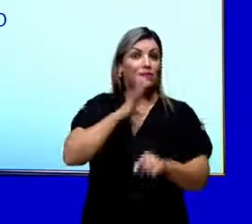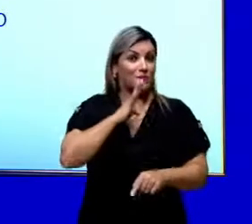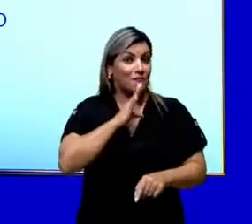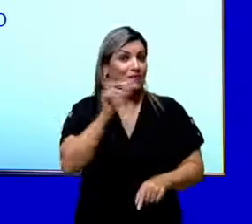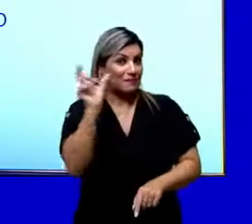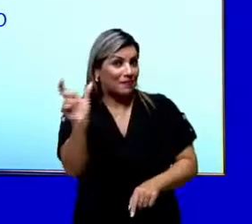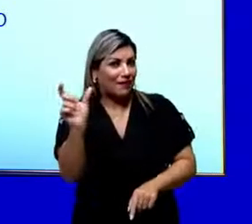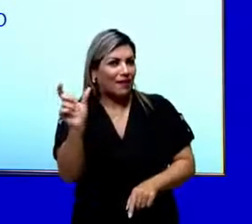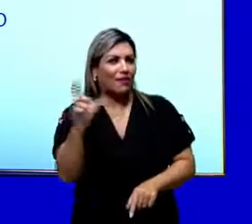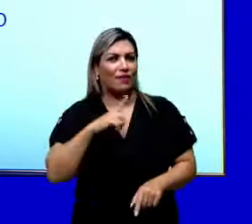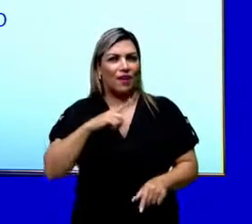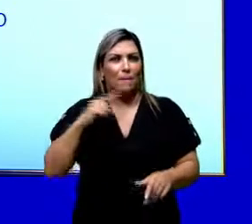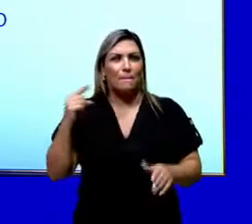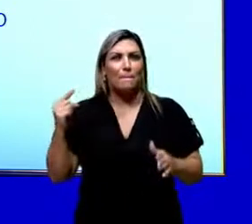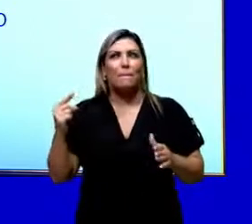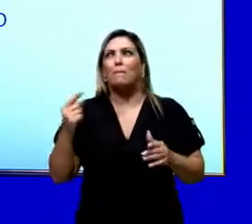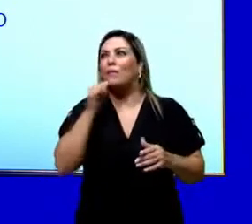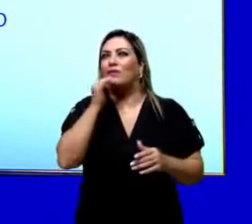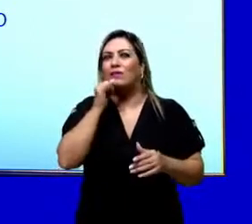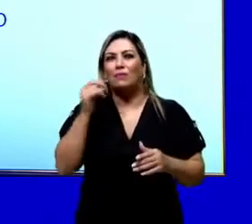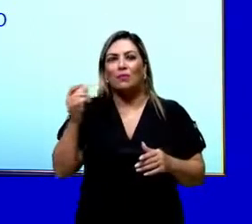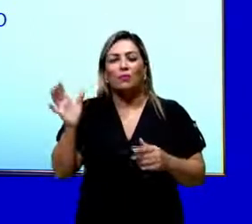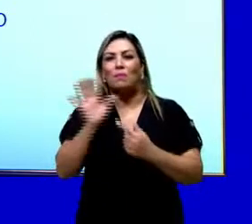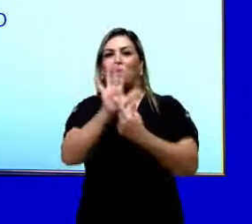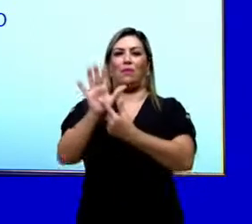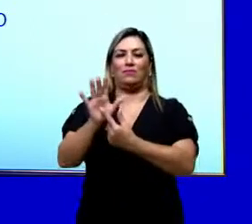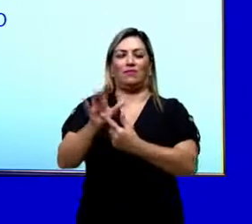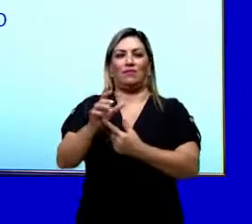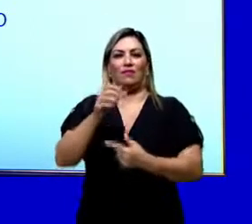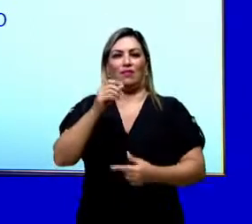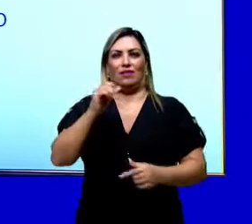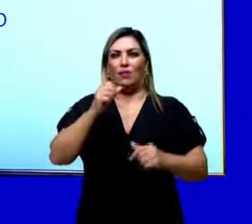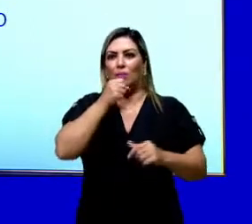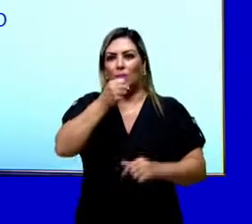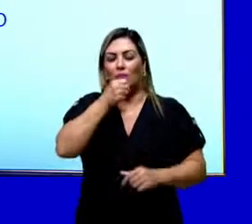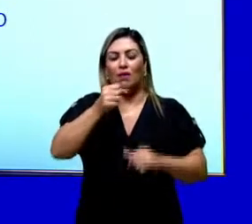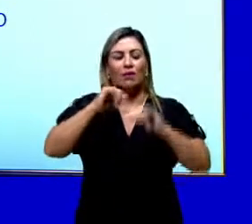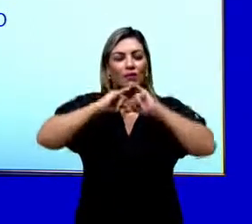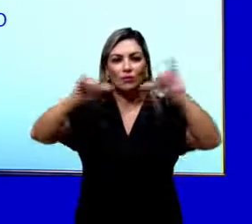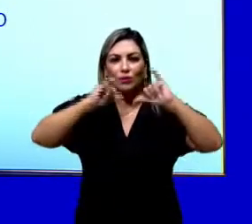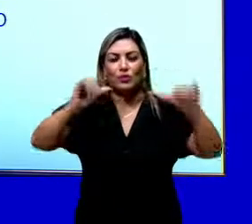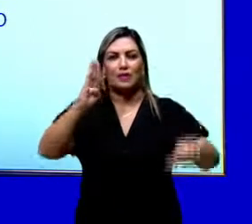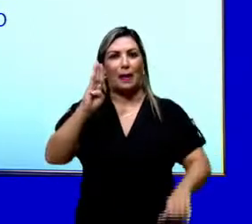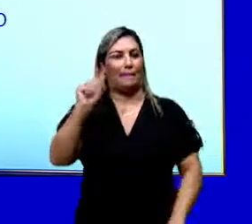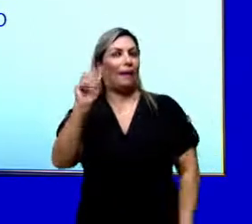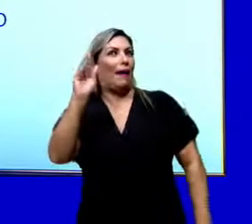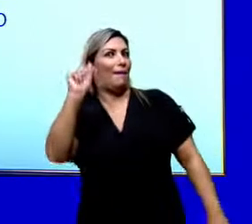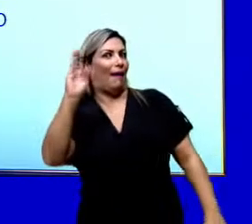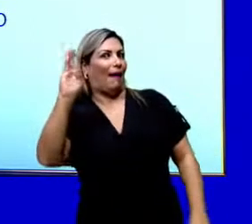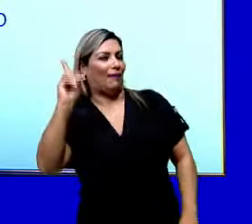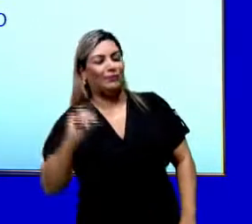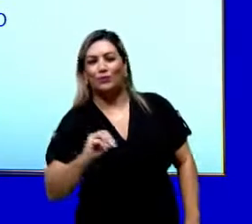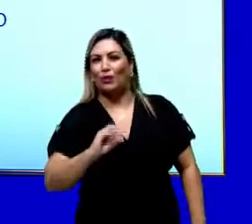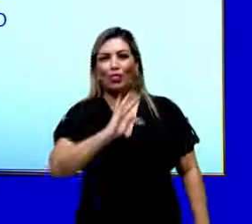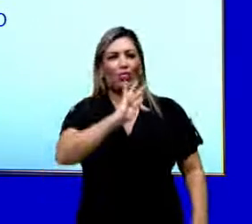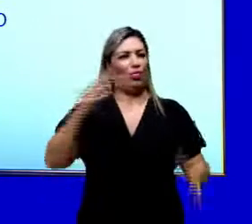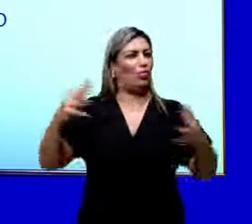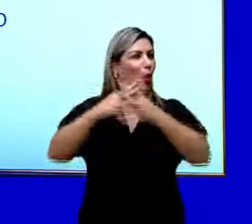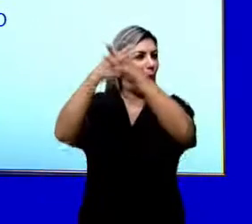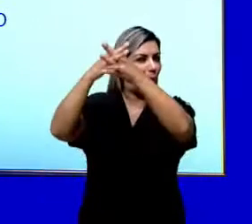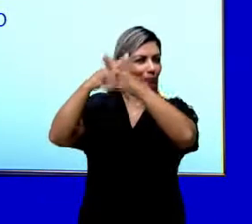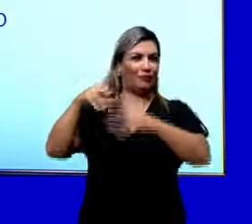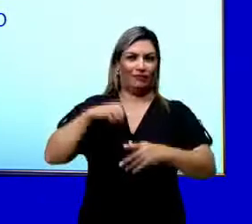já conhecem que é o que aquele furo de reportagem Então se acontece algo assim aquele famoso babado né que